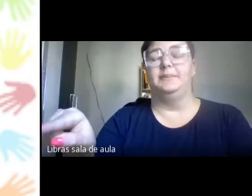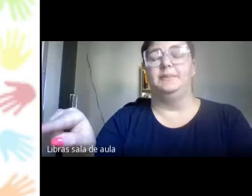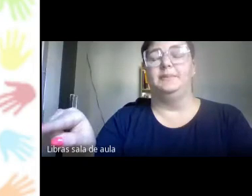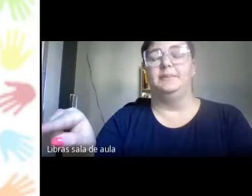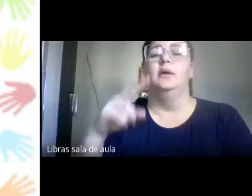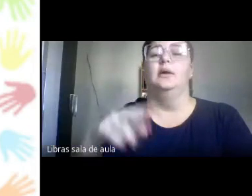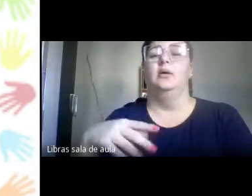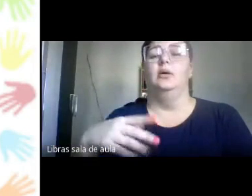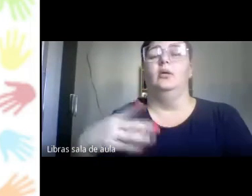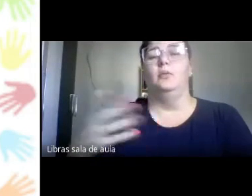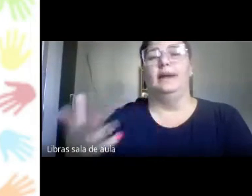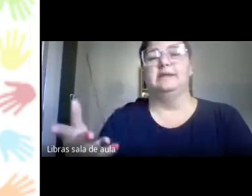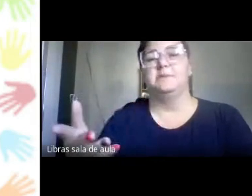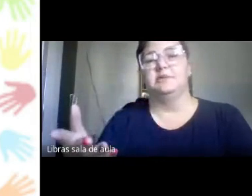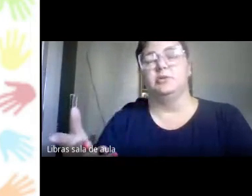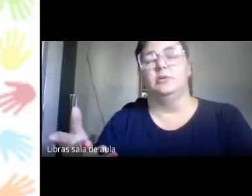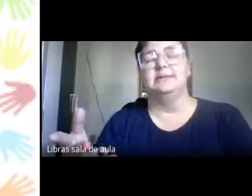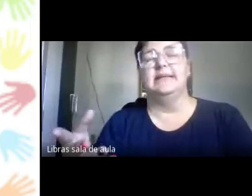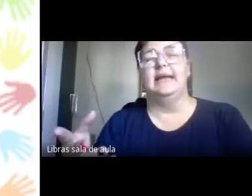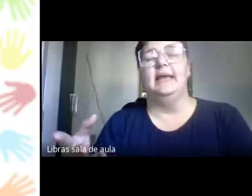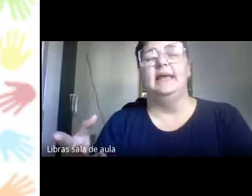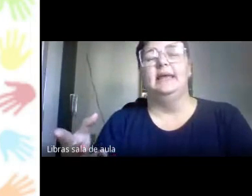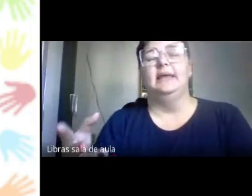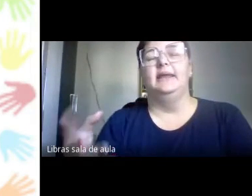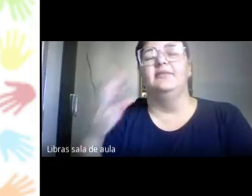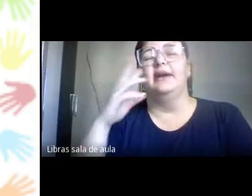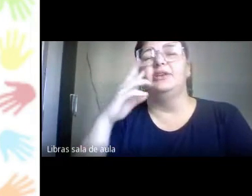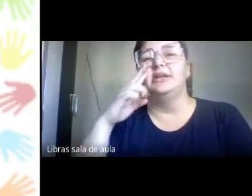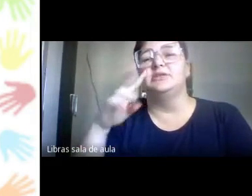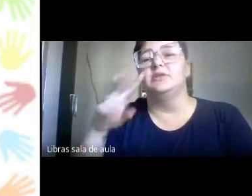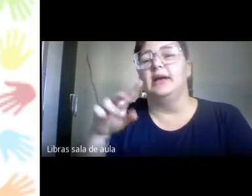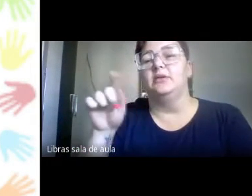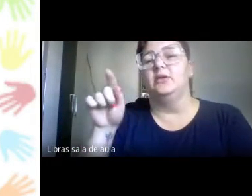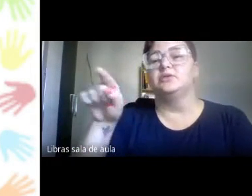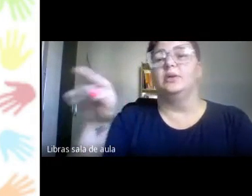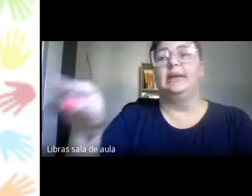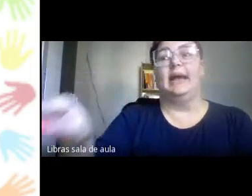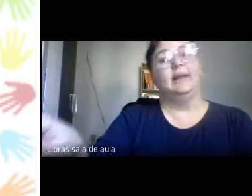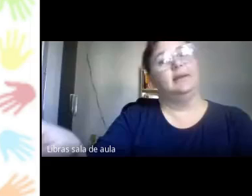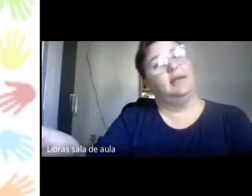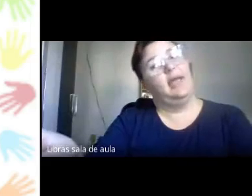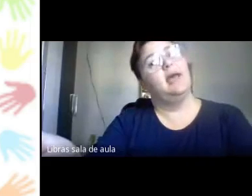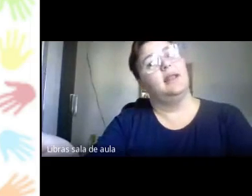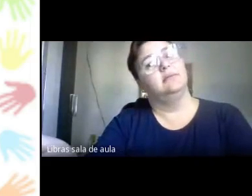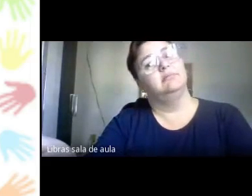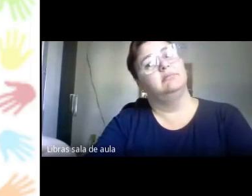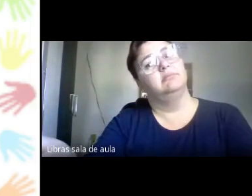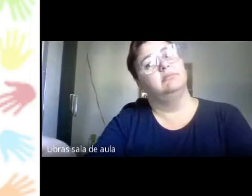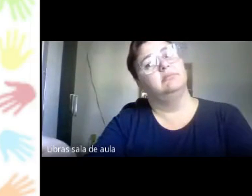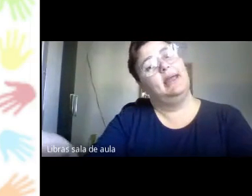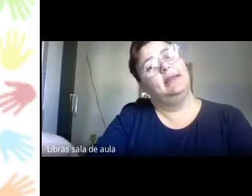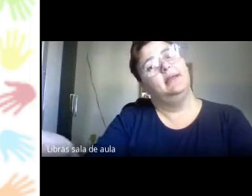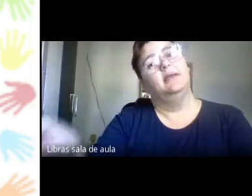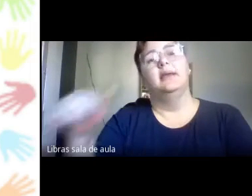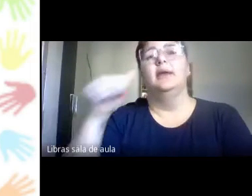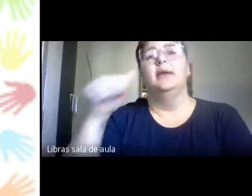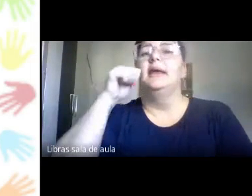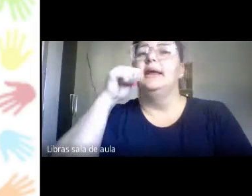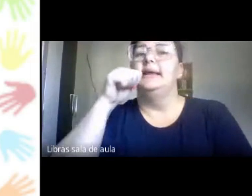a pessoa ou para as pessoas, né? E vai direcionar o nosso olhar, ela ou